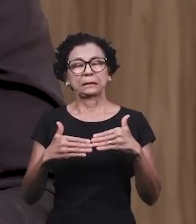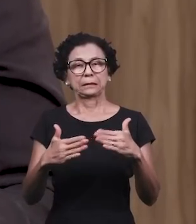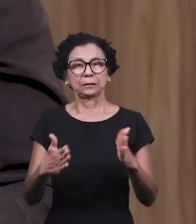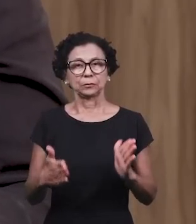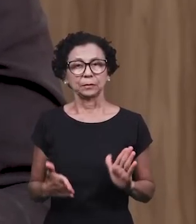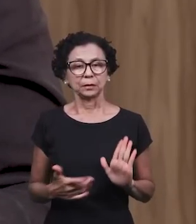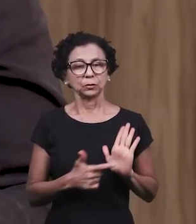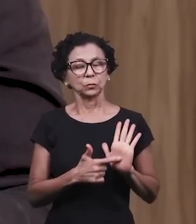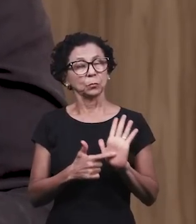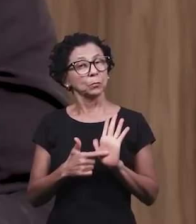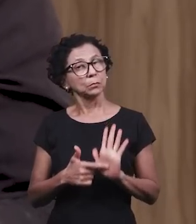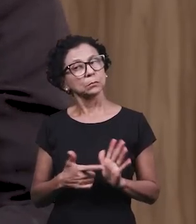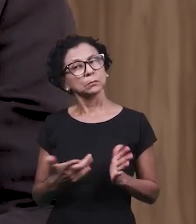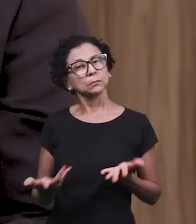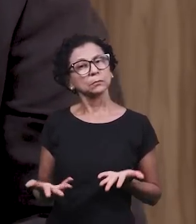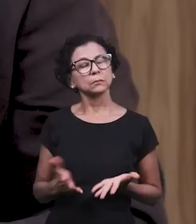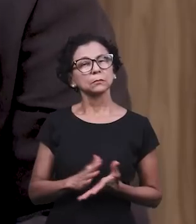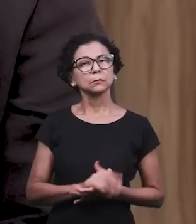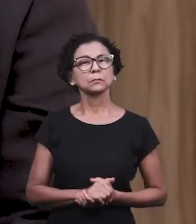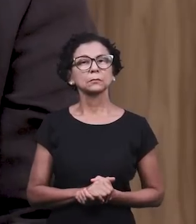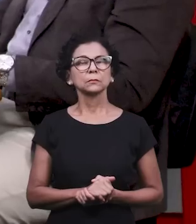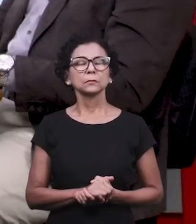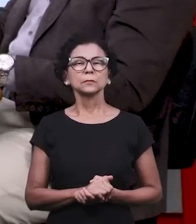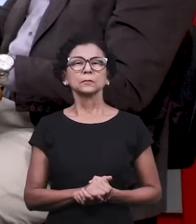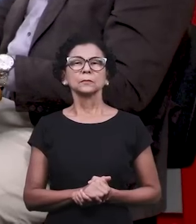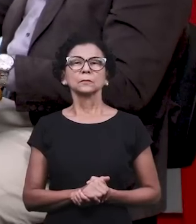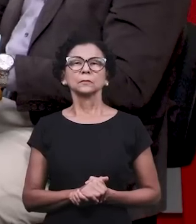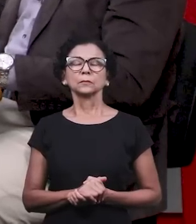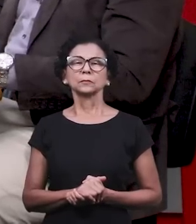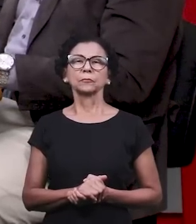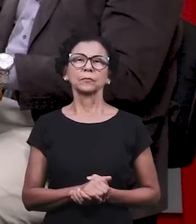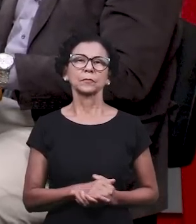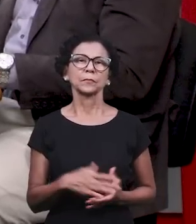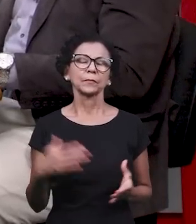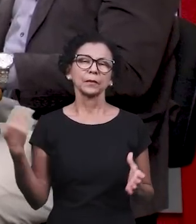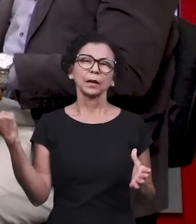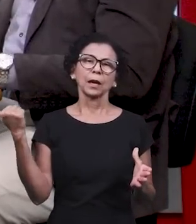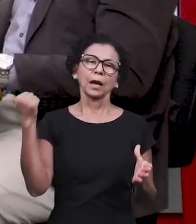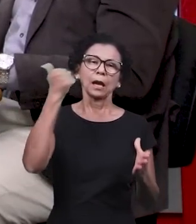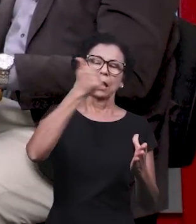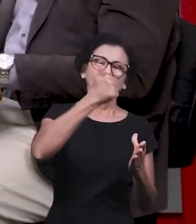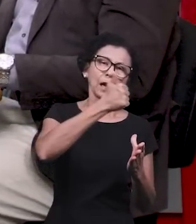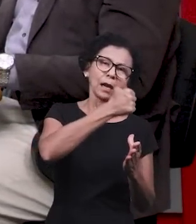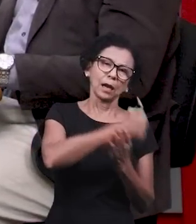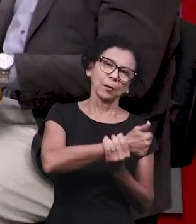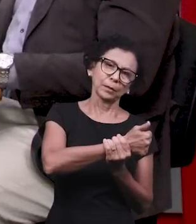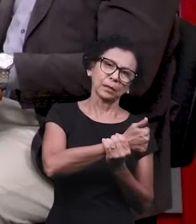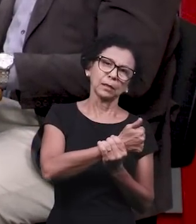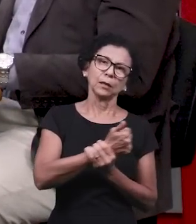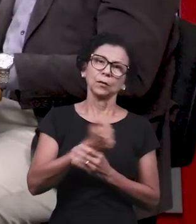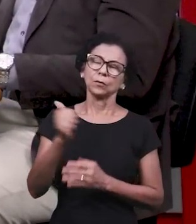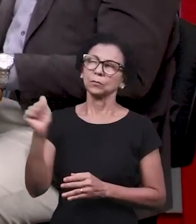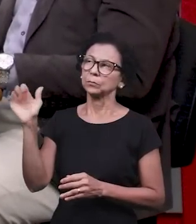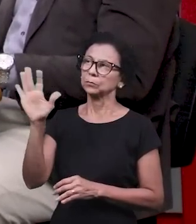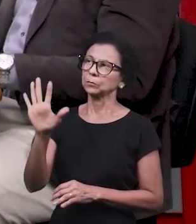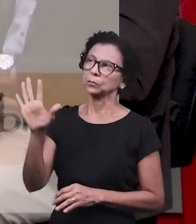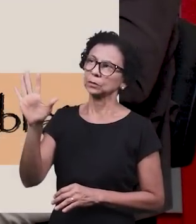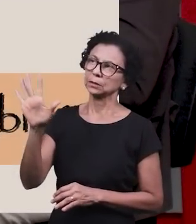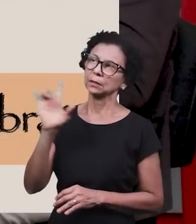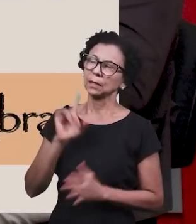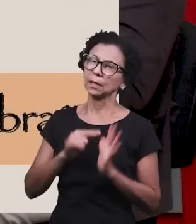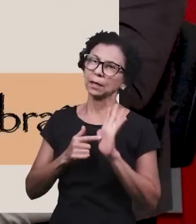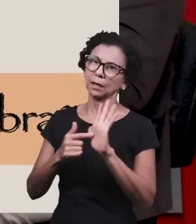nós olharmos, não é, com muita atenção para esses versos bíblicos